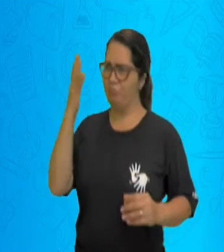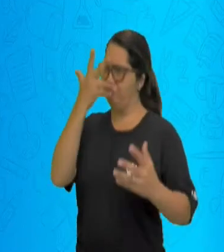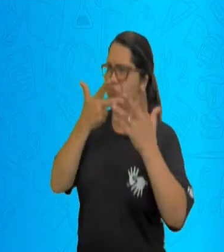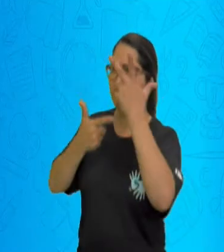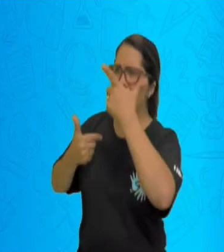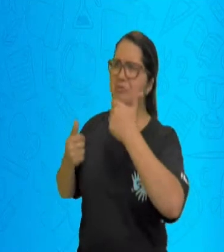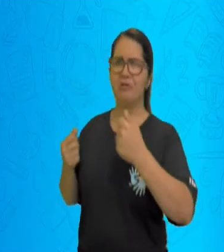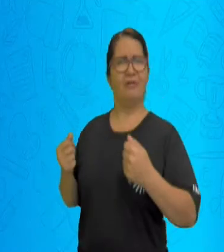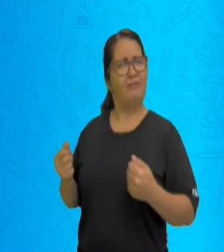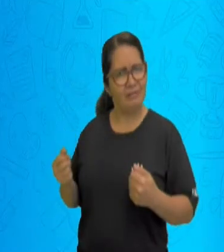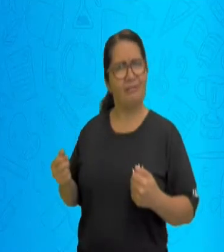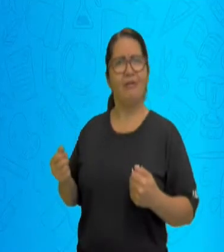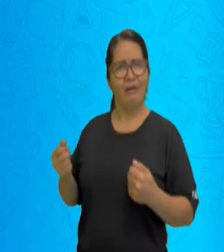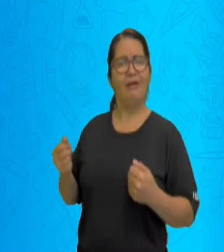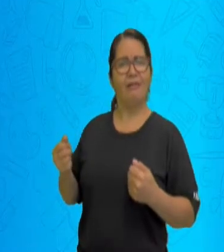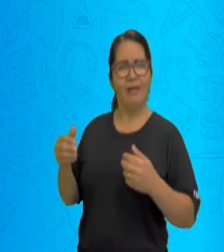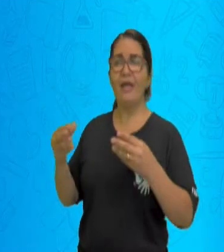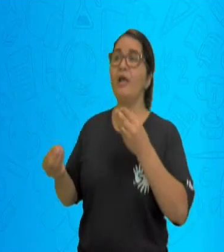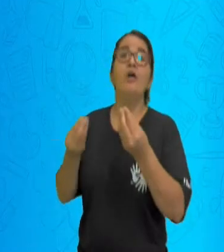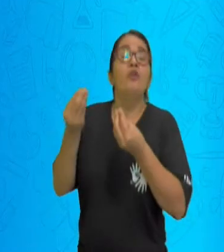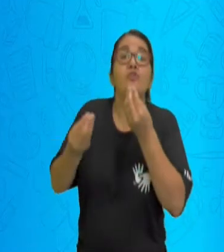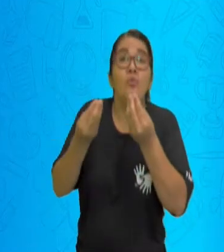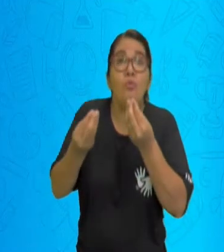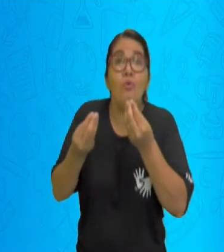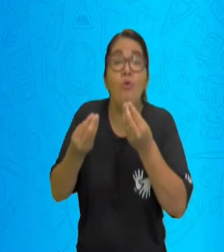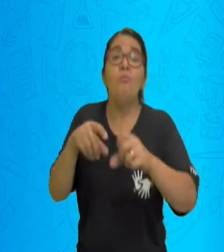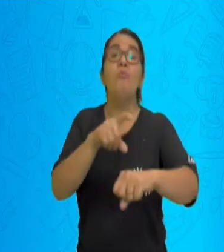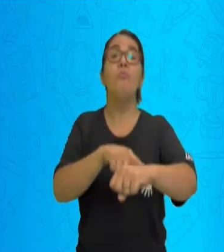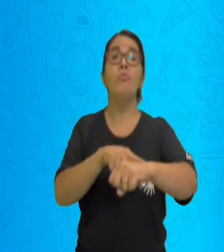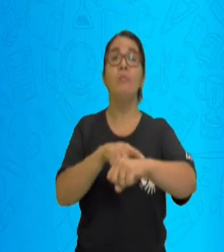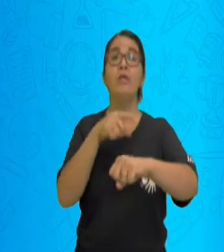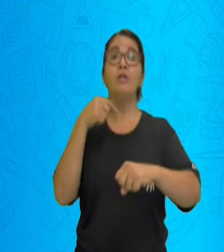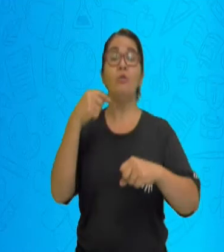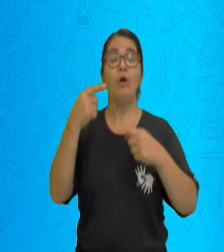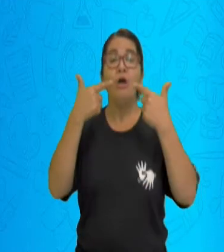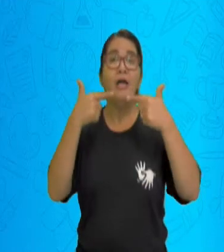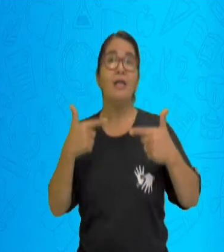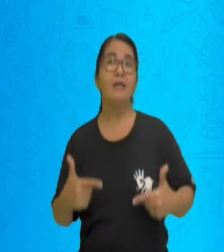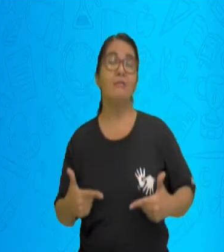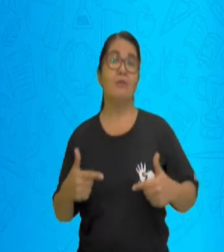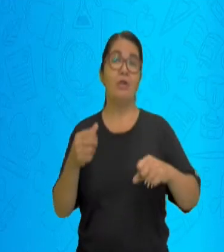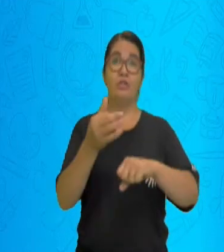precisamos avaliar qual é o momento que eu vou utilizar.